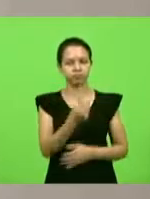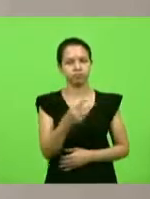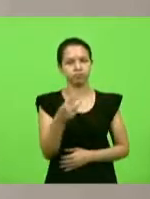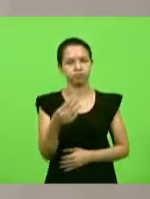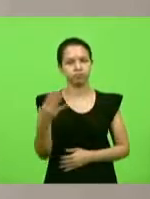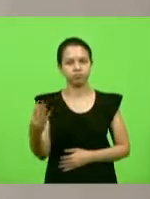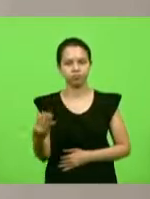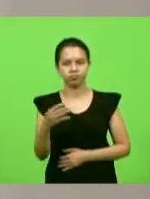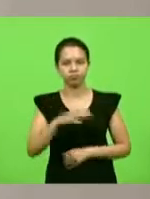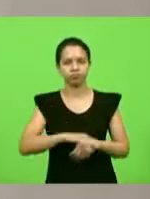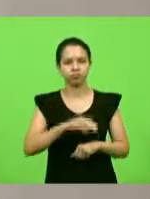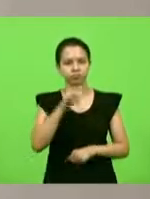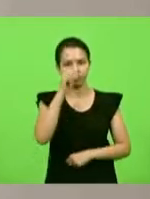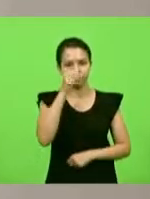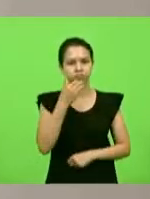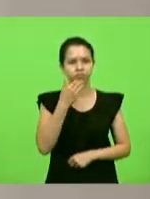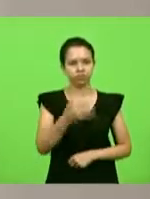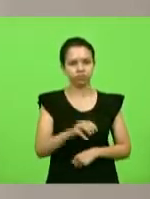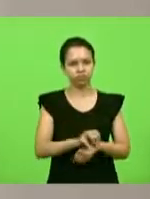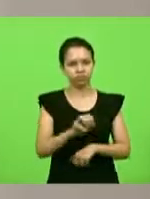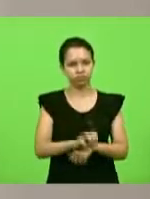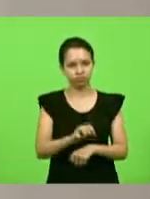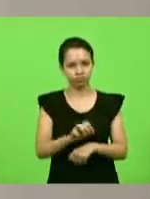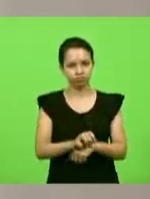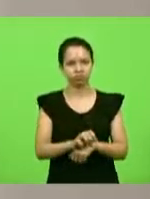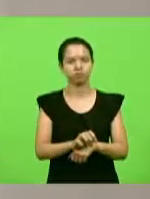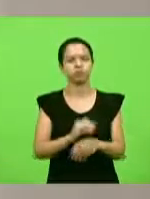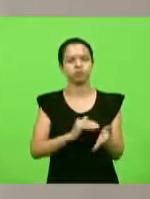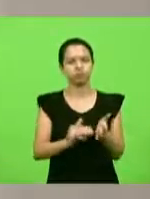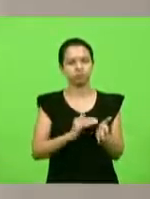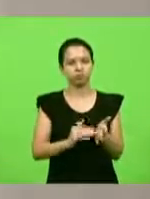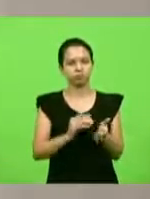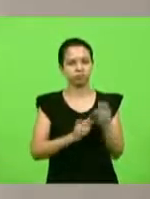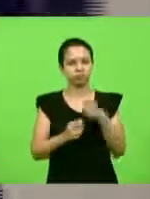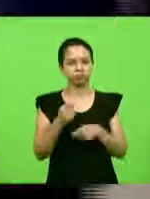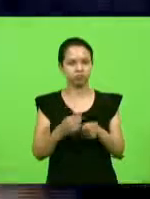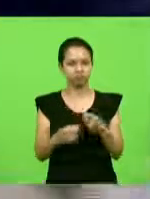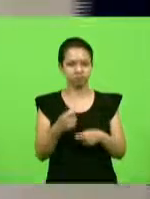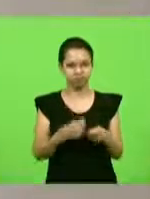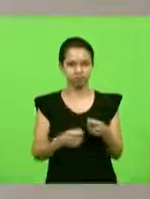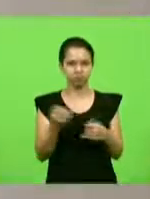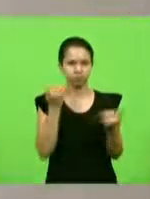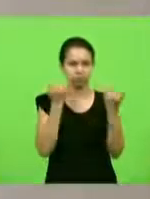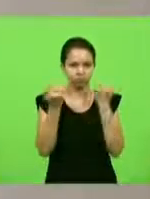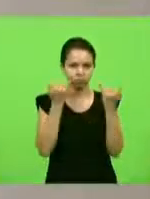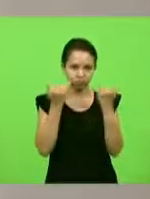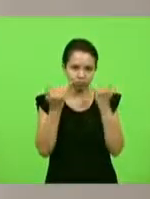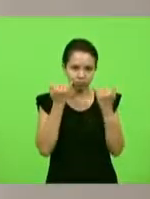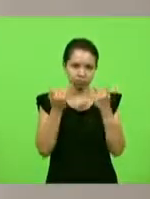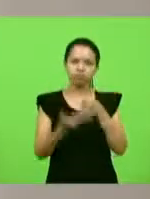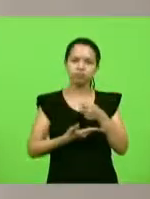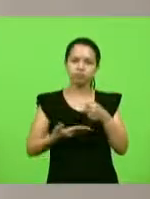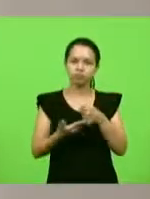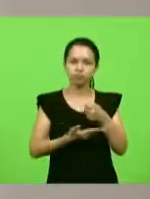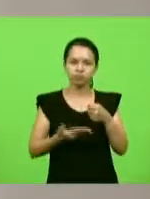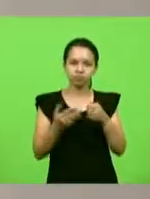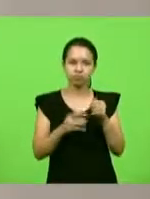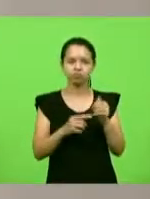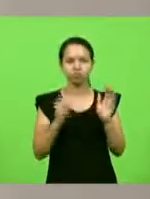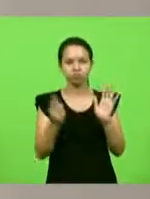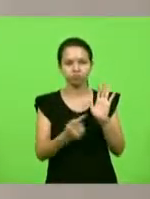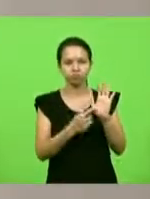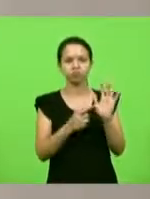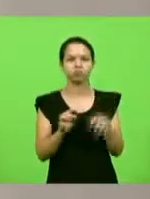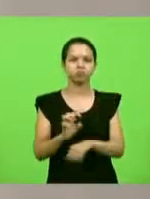deputado João Amin, solicitando ao secretário de Estado da Fazenda informações acerca do embasamento de alegação feita pelo referido secretário de que o Estado